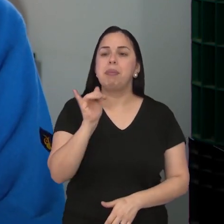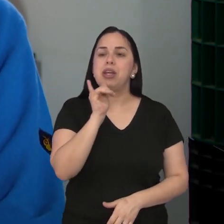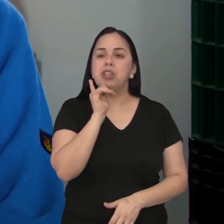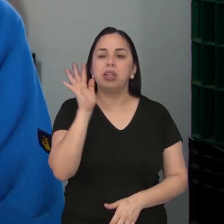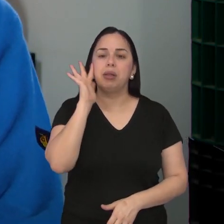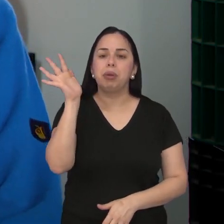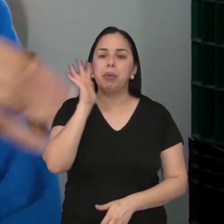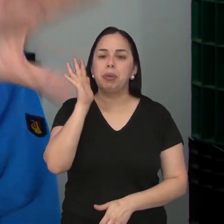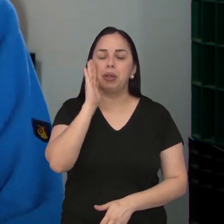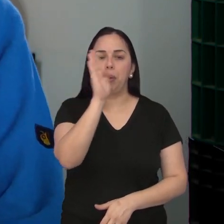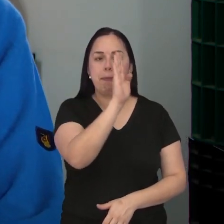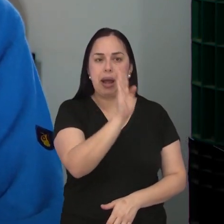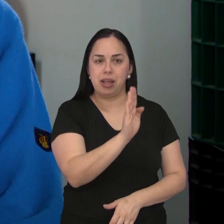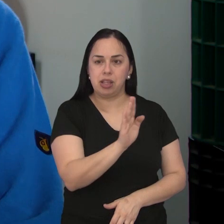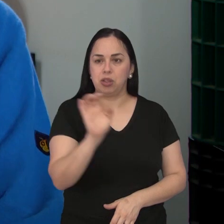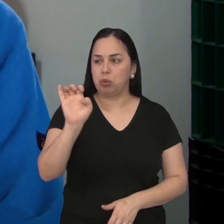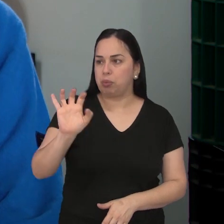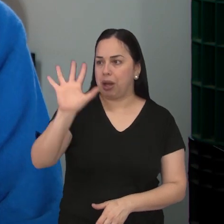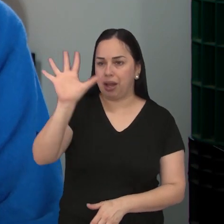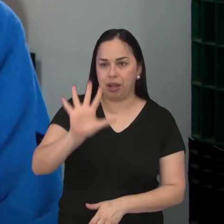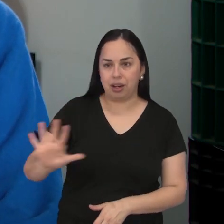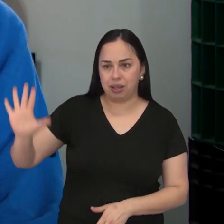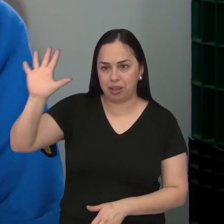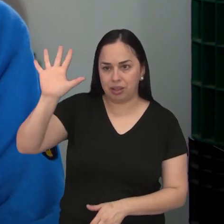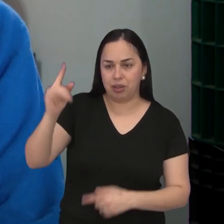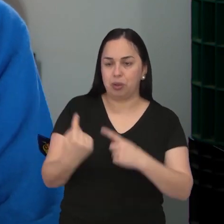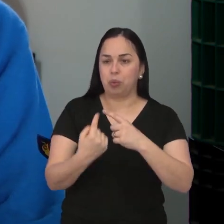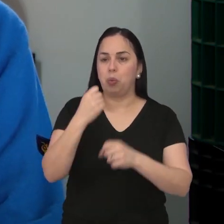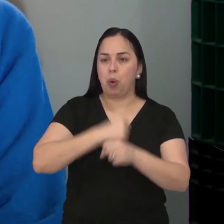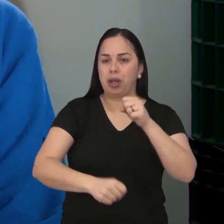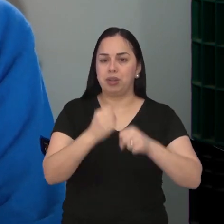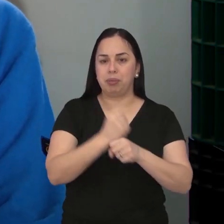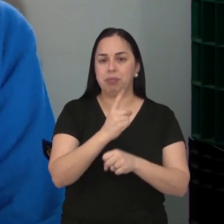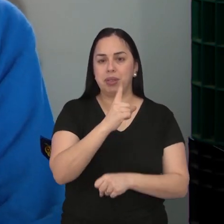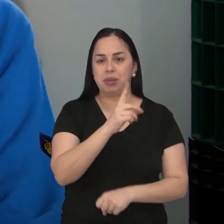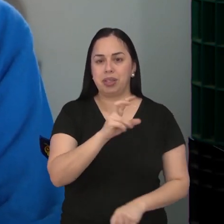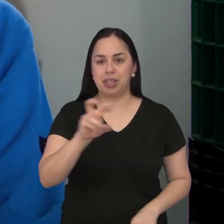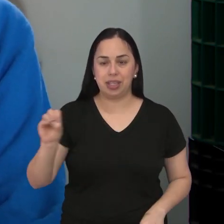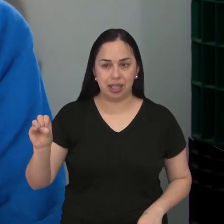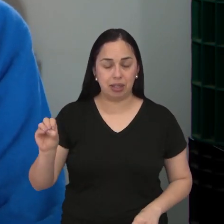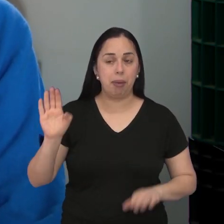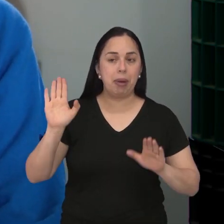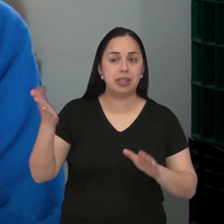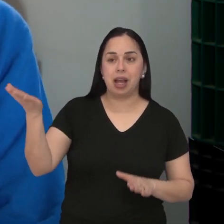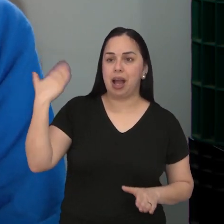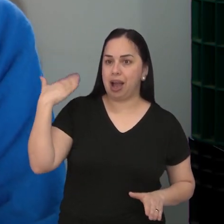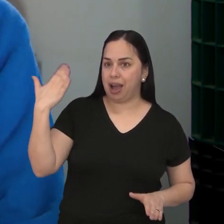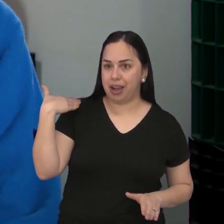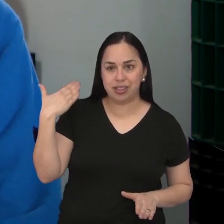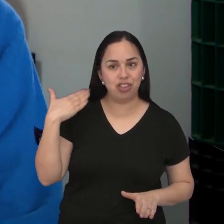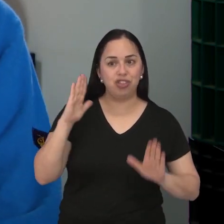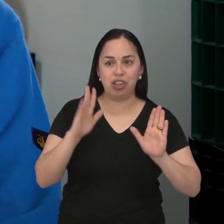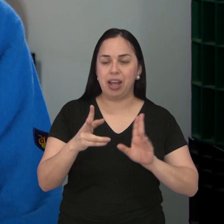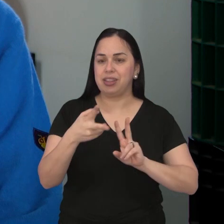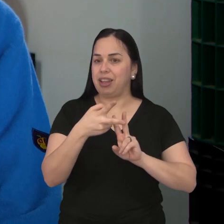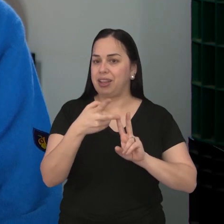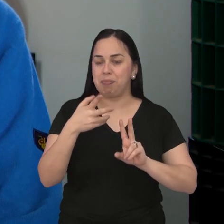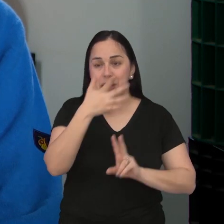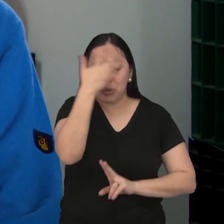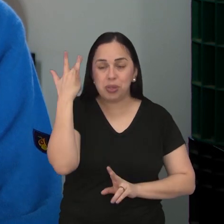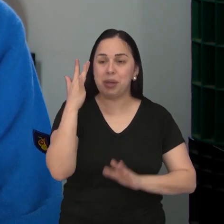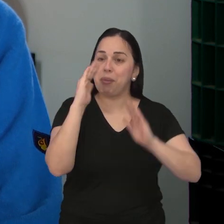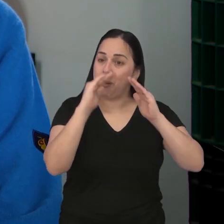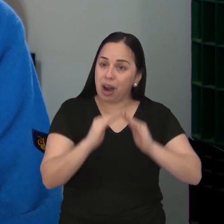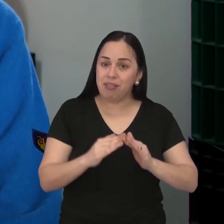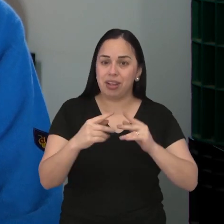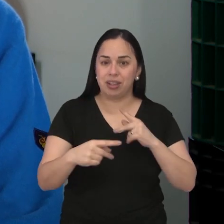Brasil pelo europeu ocorreu a partir de 1500, mas antes de 1500 já tinha um monte de gente vivendo aqui. São José, por exemplo, tem um